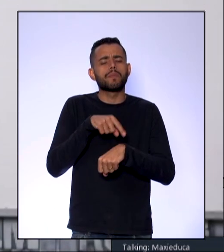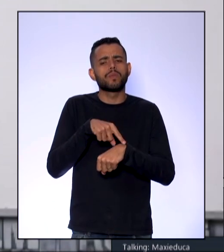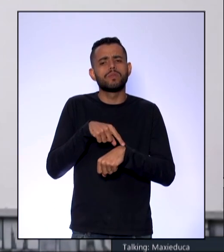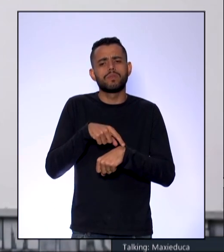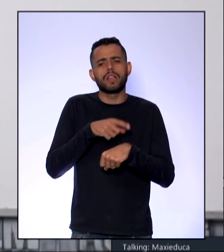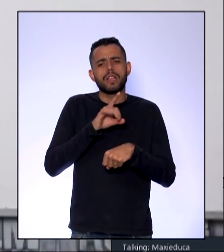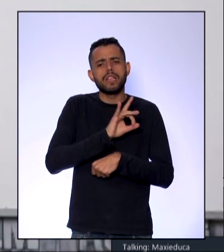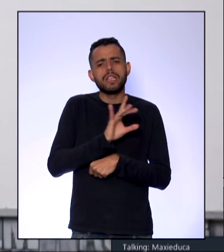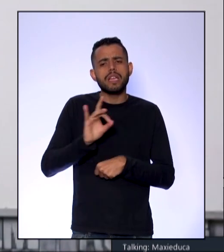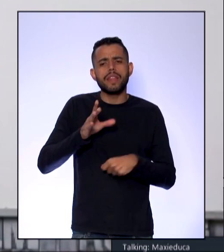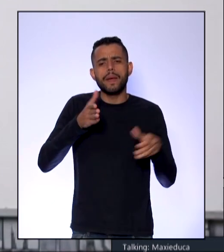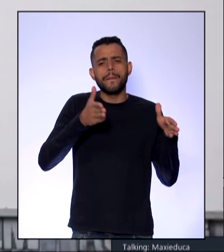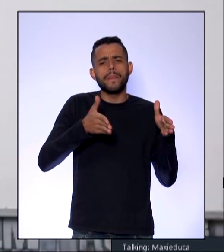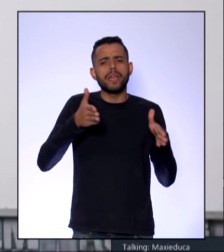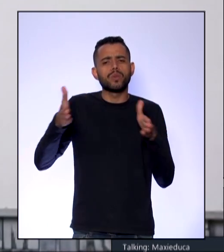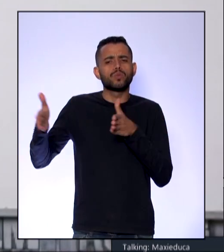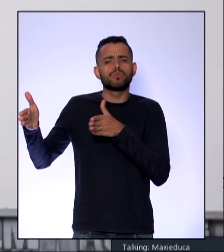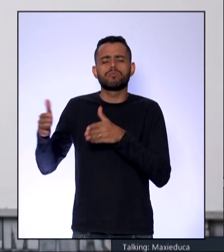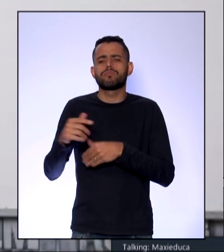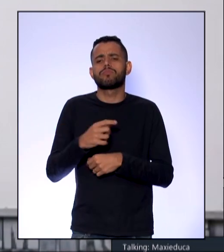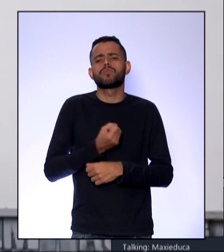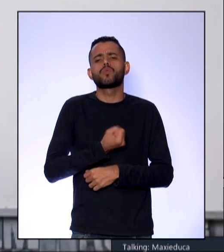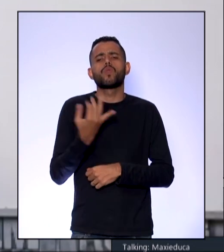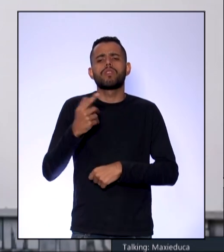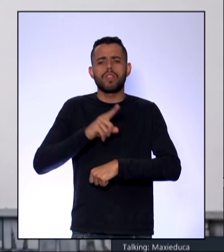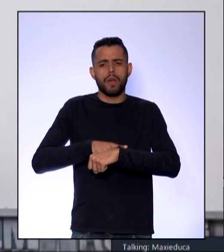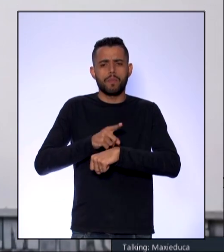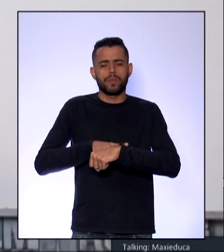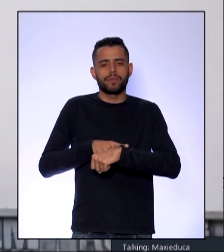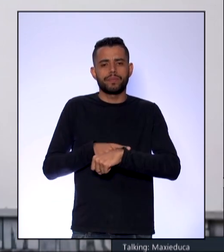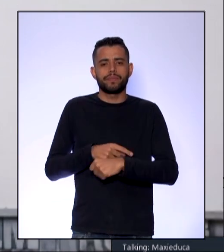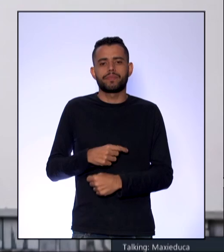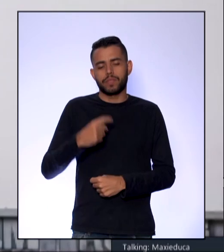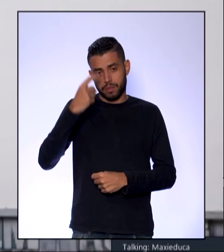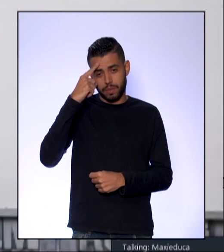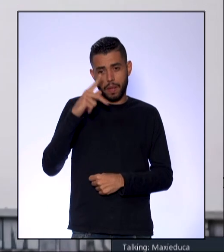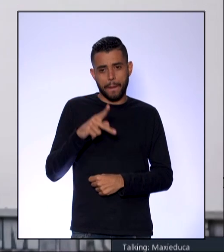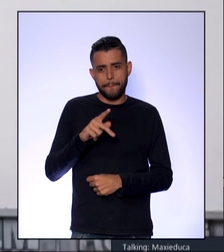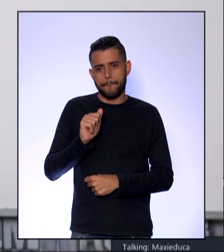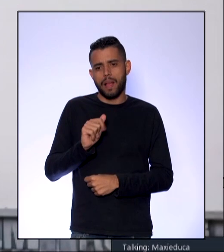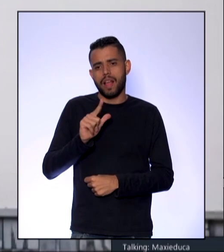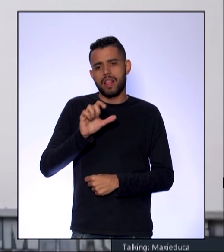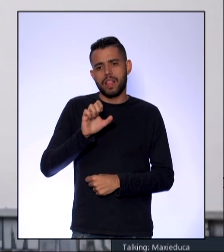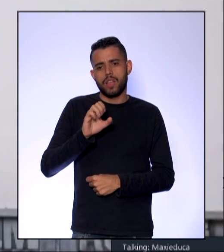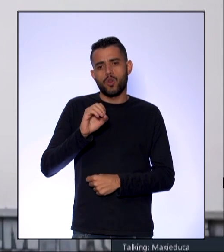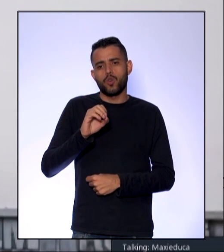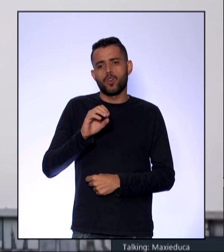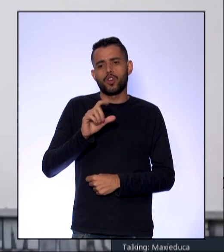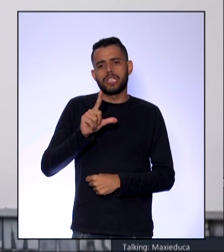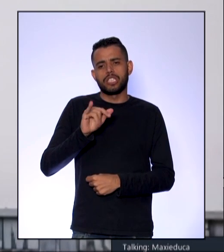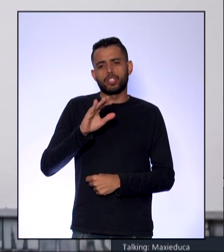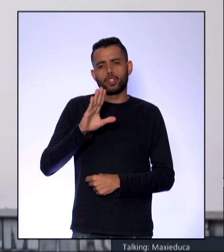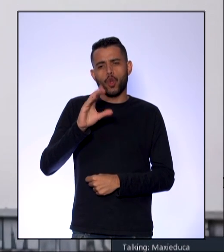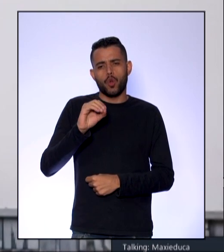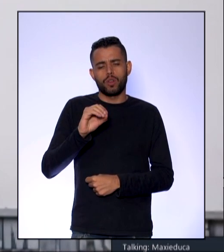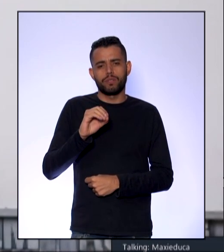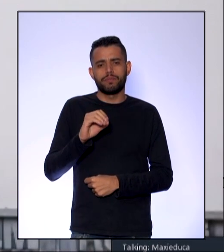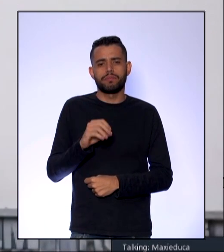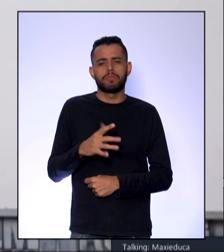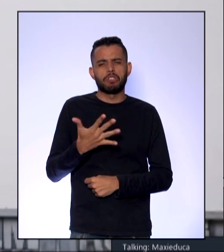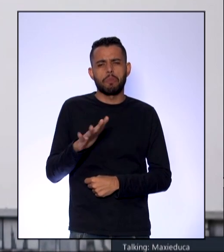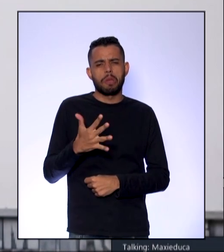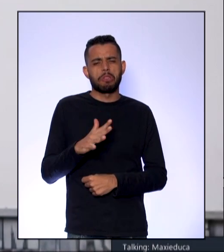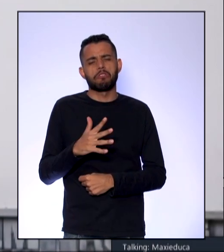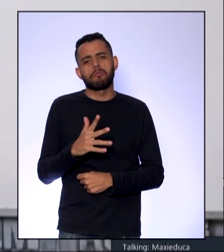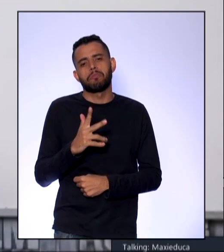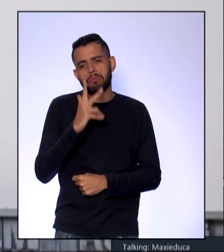período. Galerinha, simplesinho. Quando eu penso em paleolítico, jogamos ali um recuo temporal de